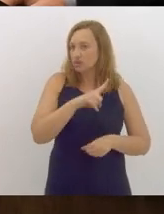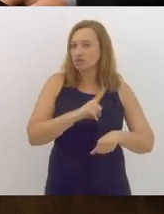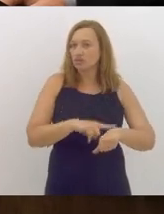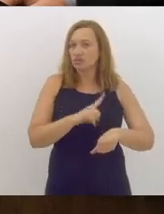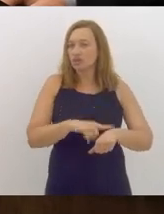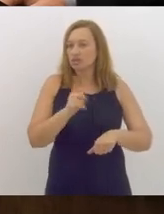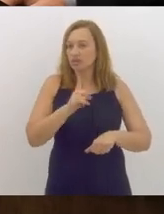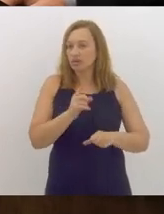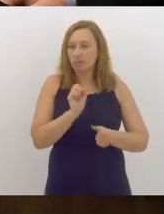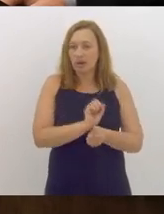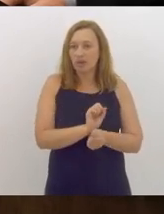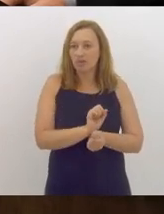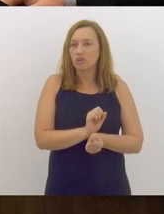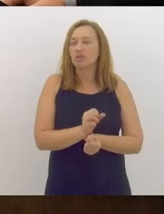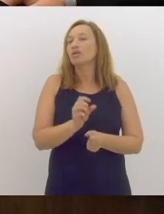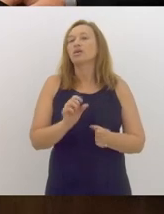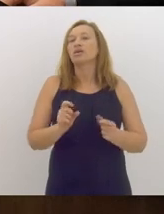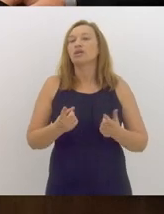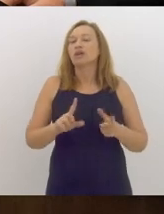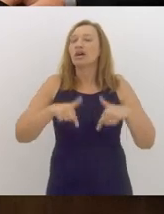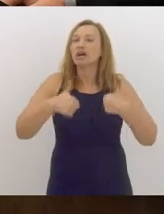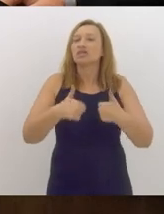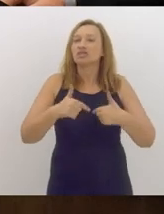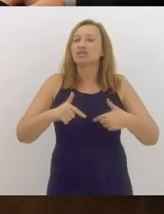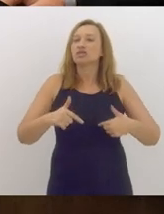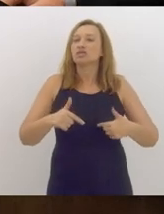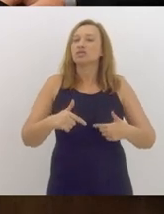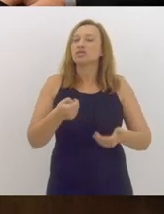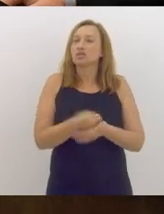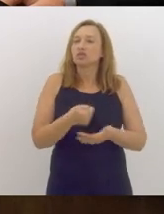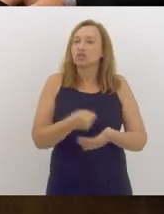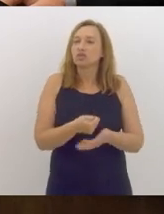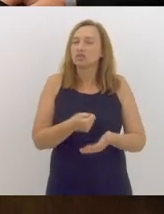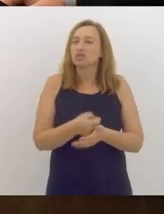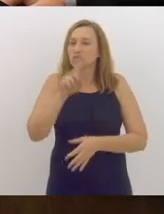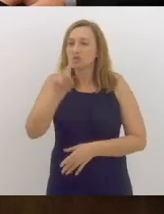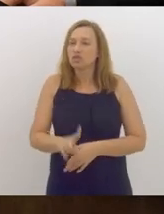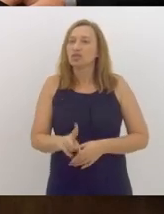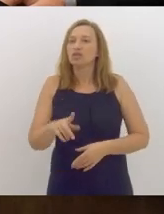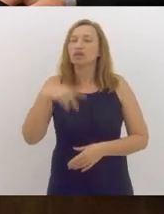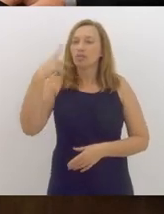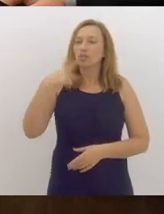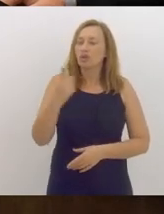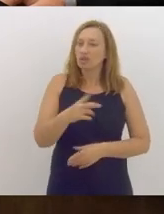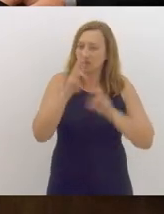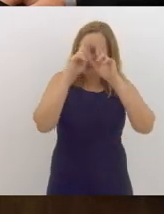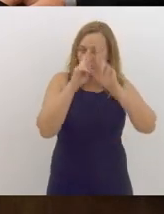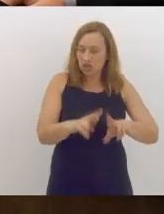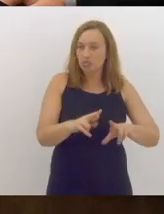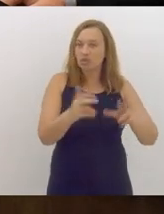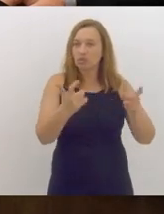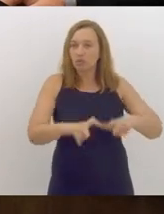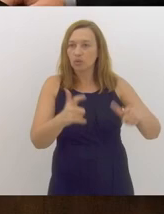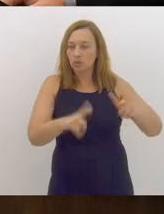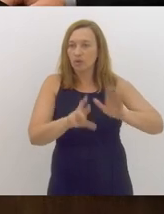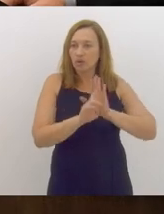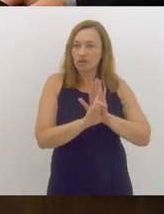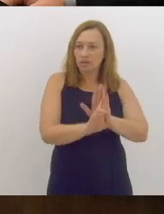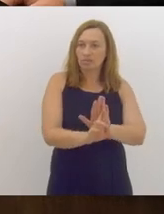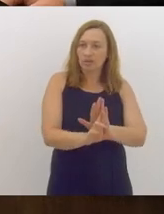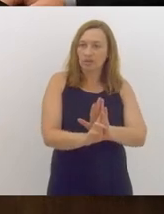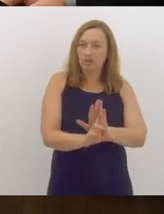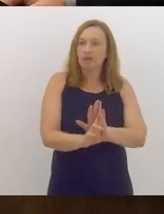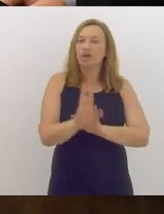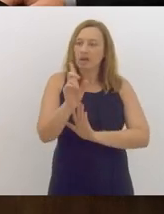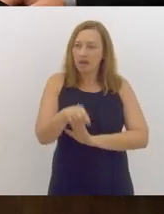esmoreceu, pelo contrário, foi para cima exigir os seus direitos, e a política respeita isso. O lugar de representação